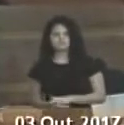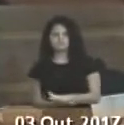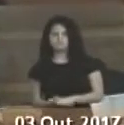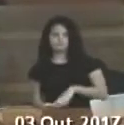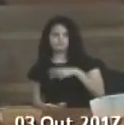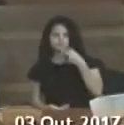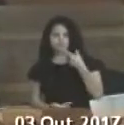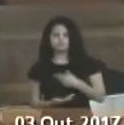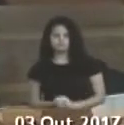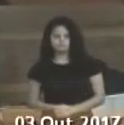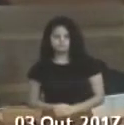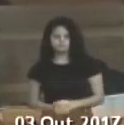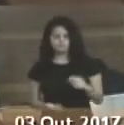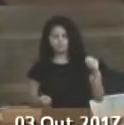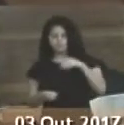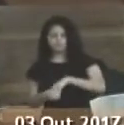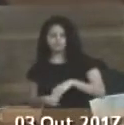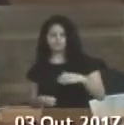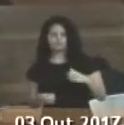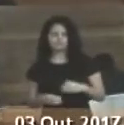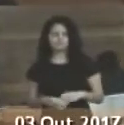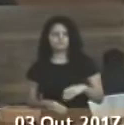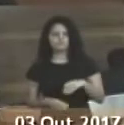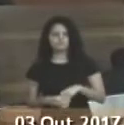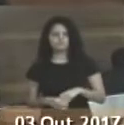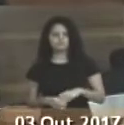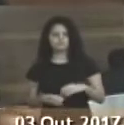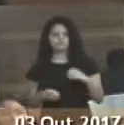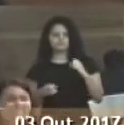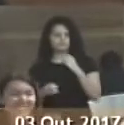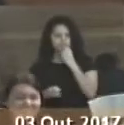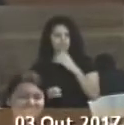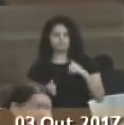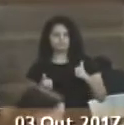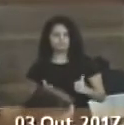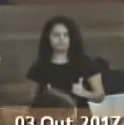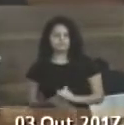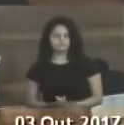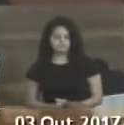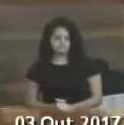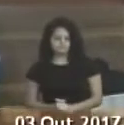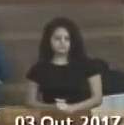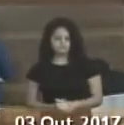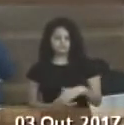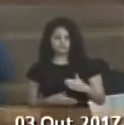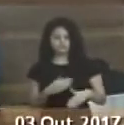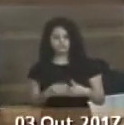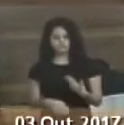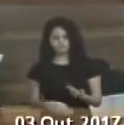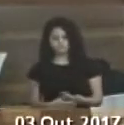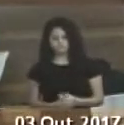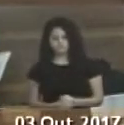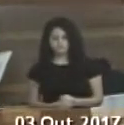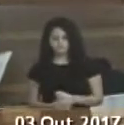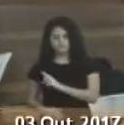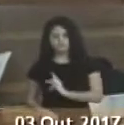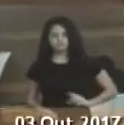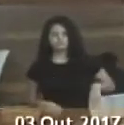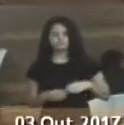presidente colocou em votação, tendo sido aprovada por forma unânime de votos. Dando continuidade à sessão, o senhor presidente